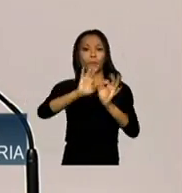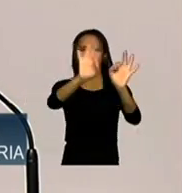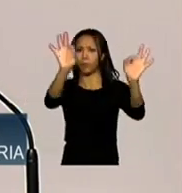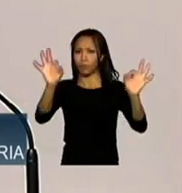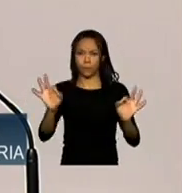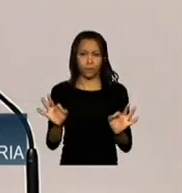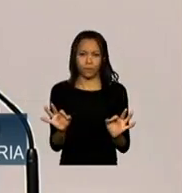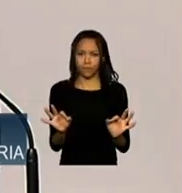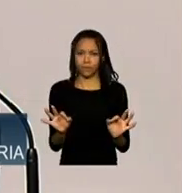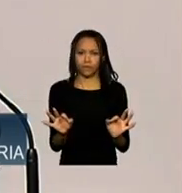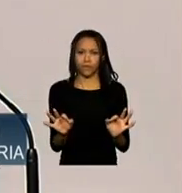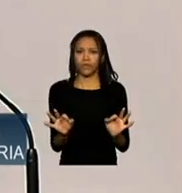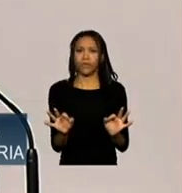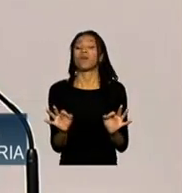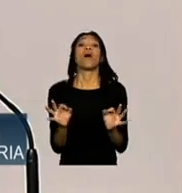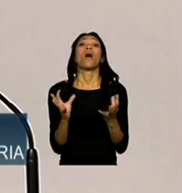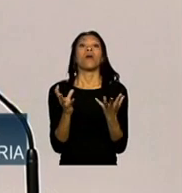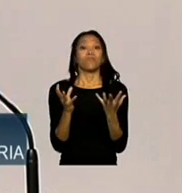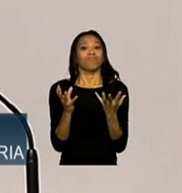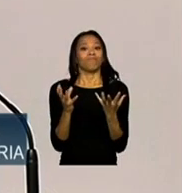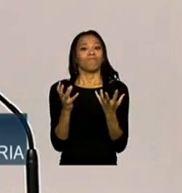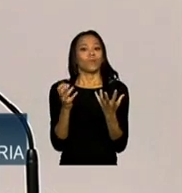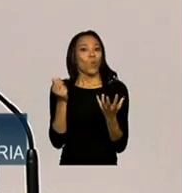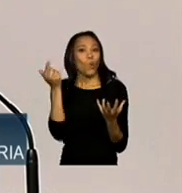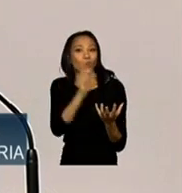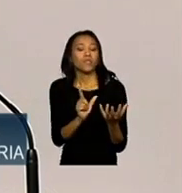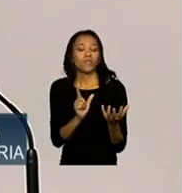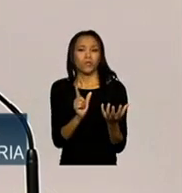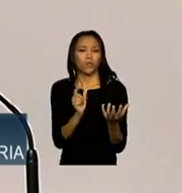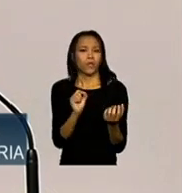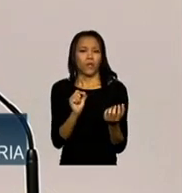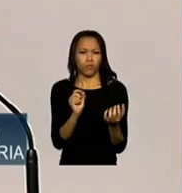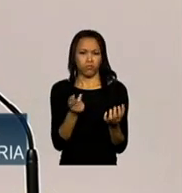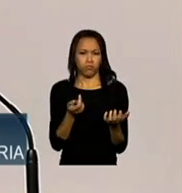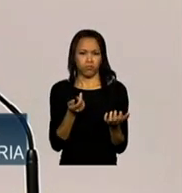entrou na era do desenvolvimento,